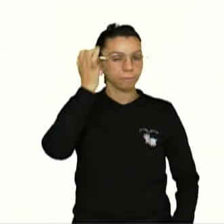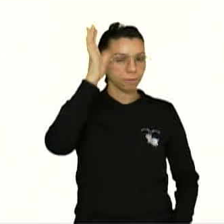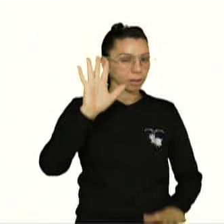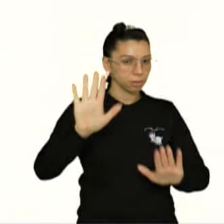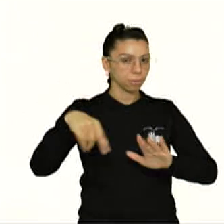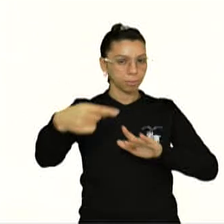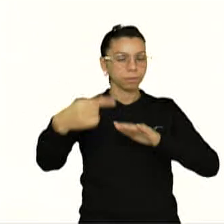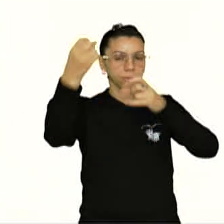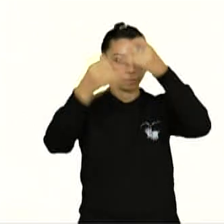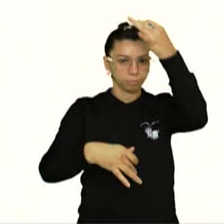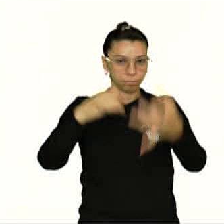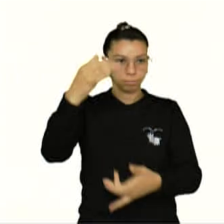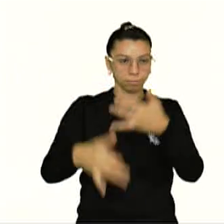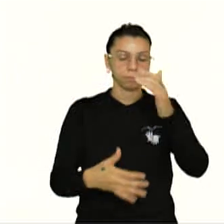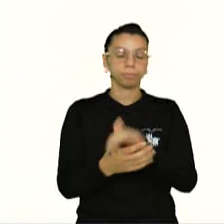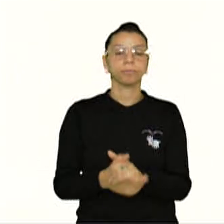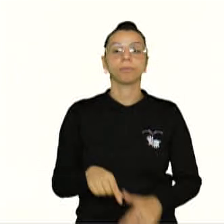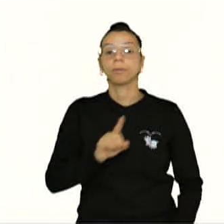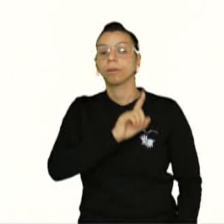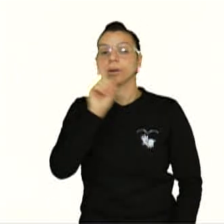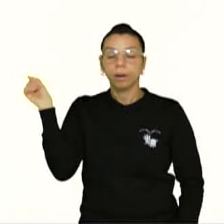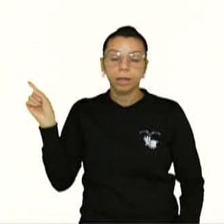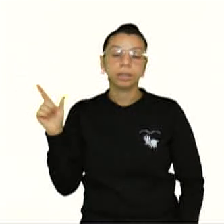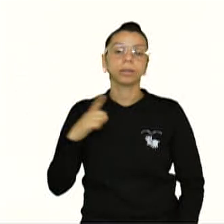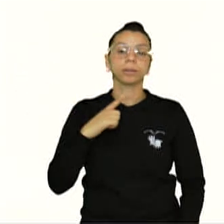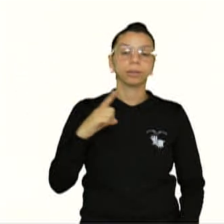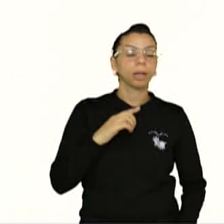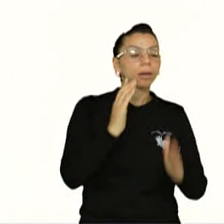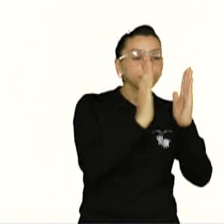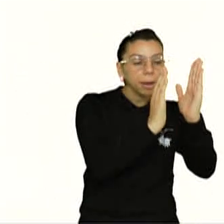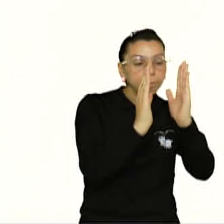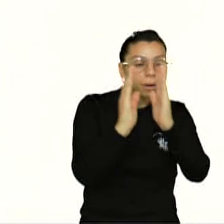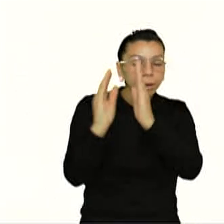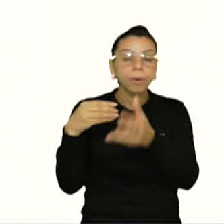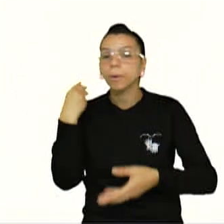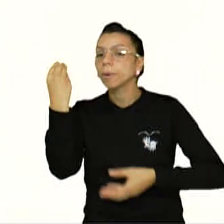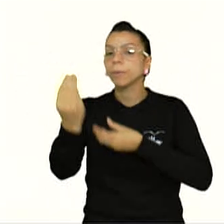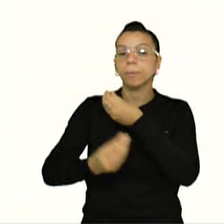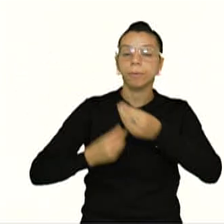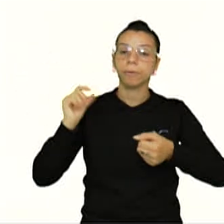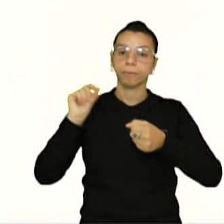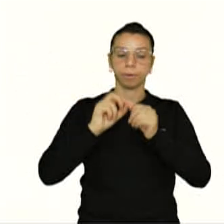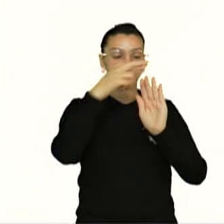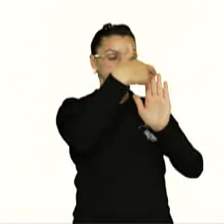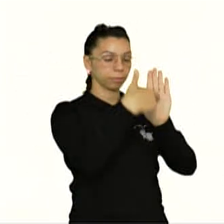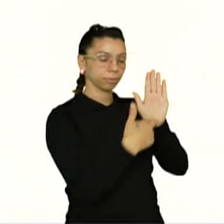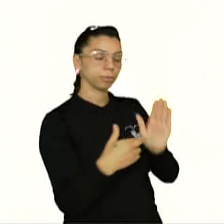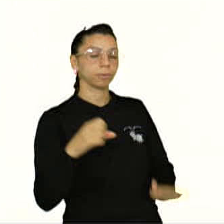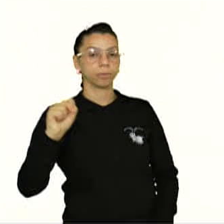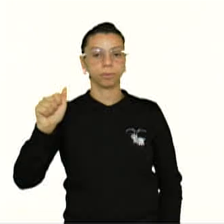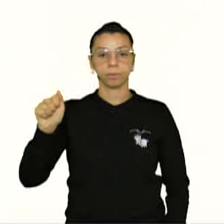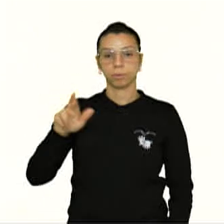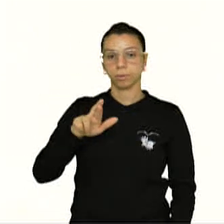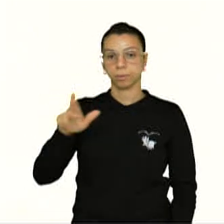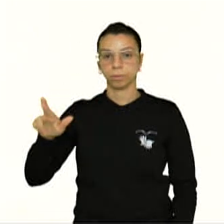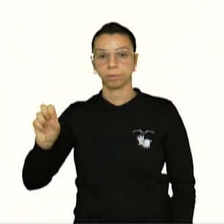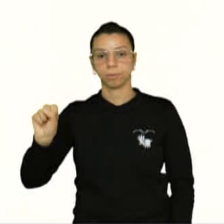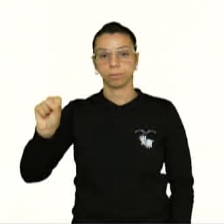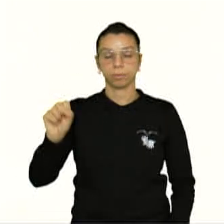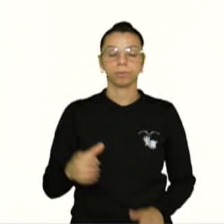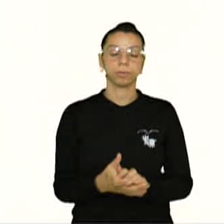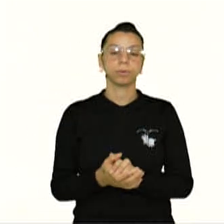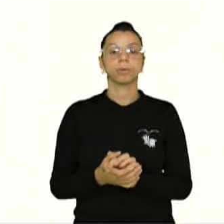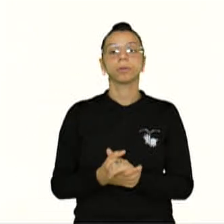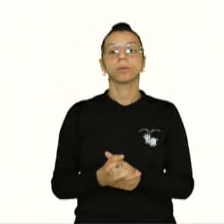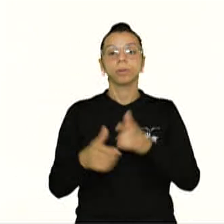fácil, no exemplo da Pro. Aqui eu coloquei os passos. Como é que a gente faz a regra de Sarros? A gente repete as